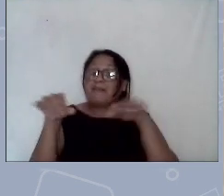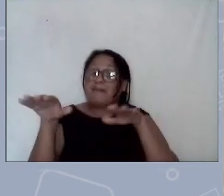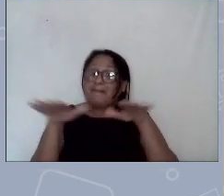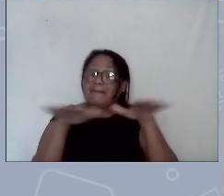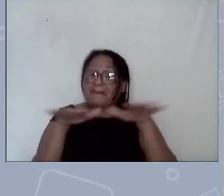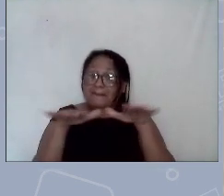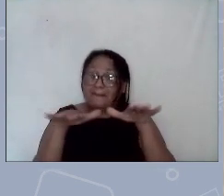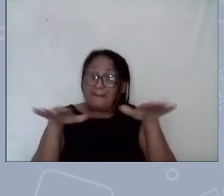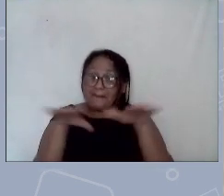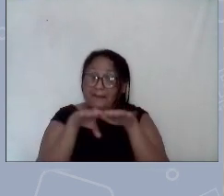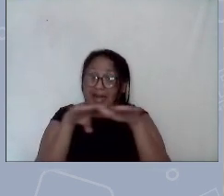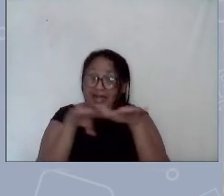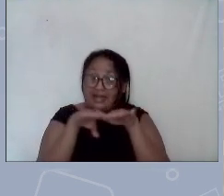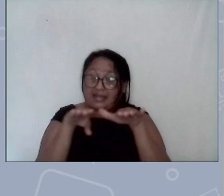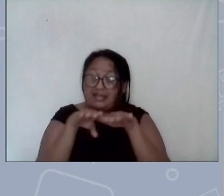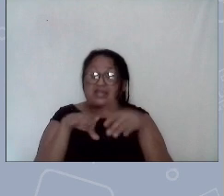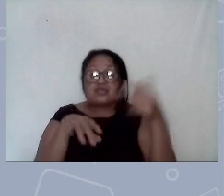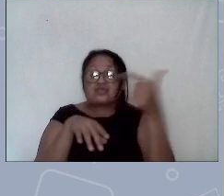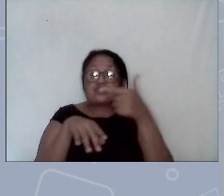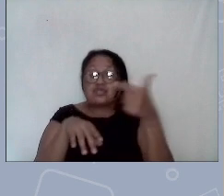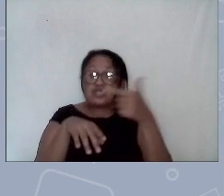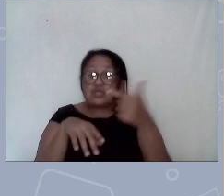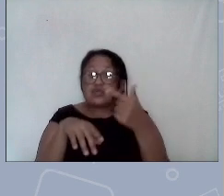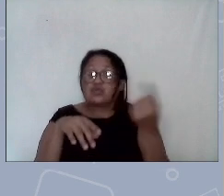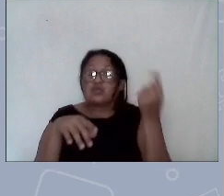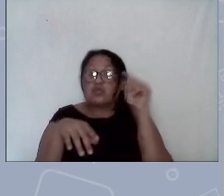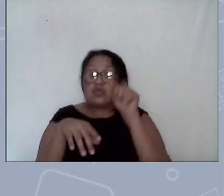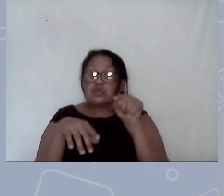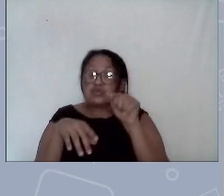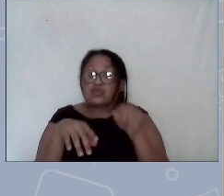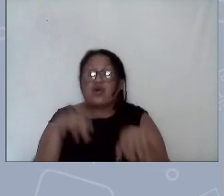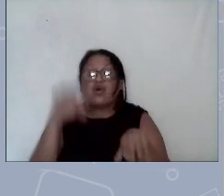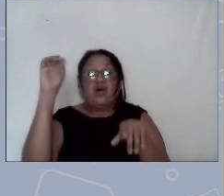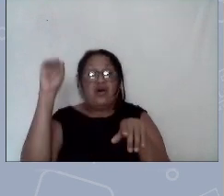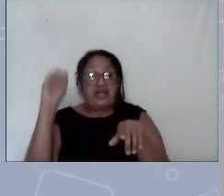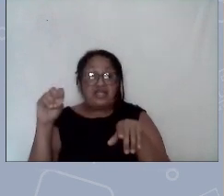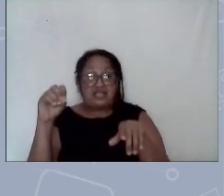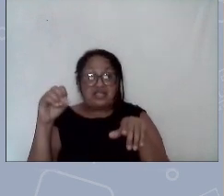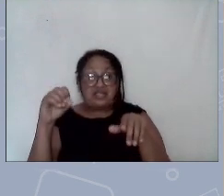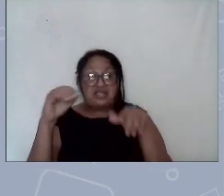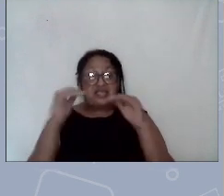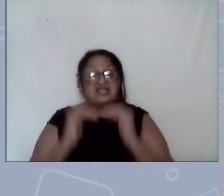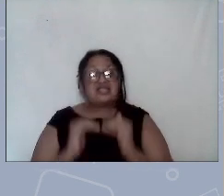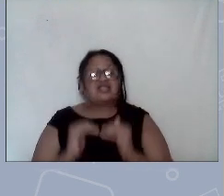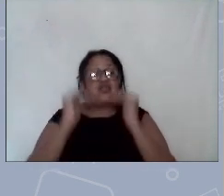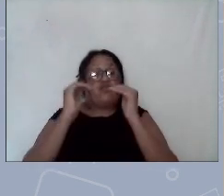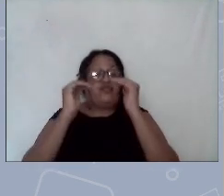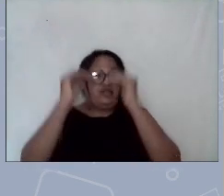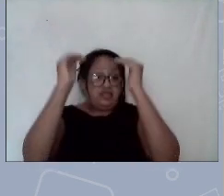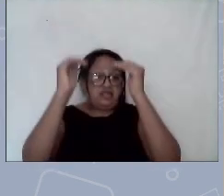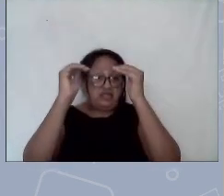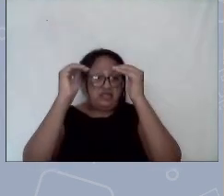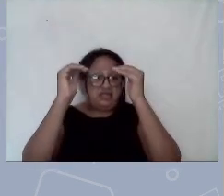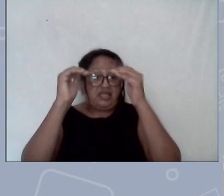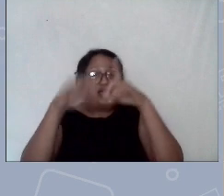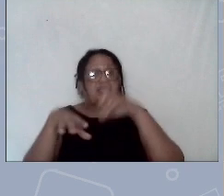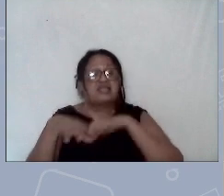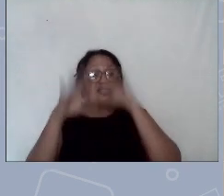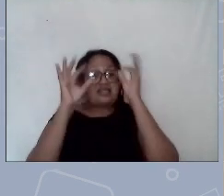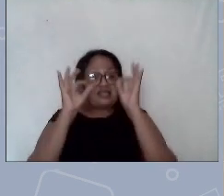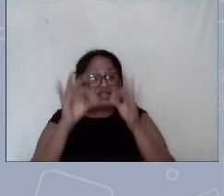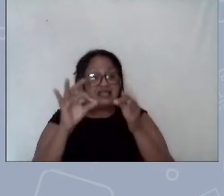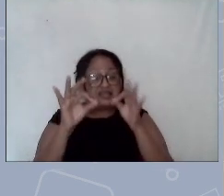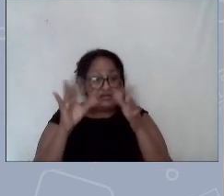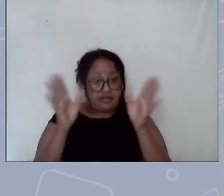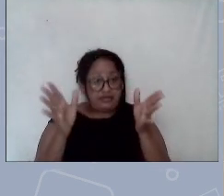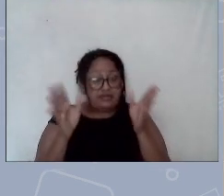nosso segundo ponto aí já a oeste seja convergente tenho certeza que você diz isso